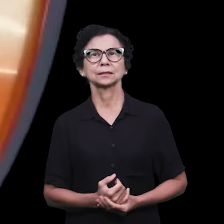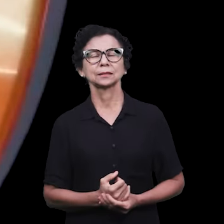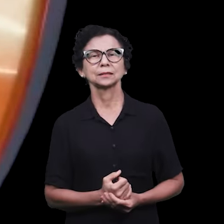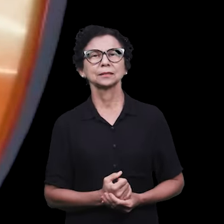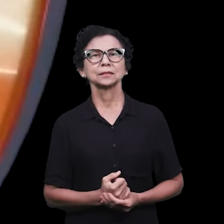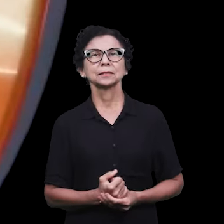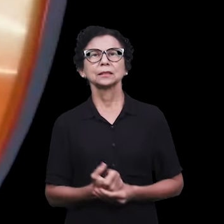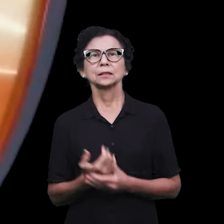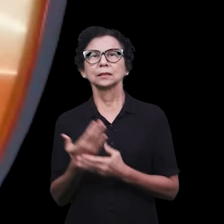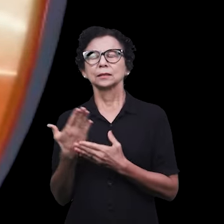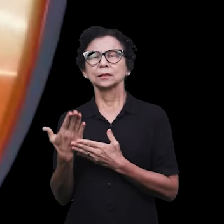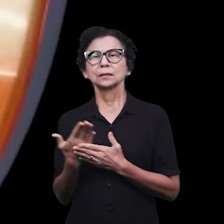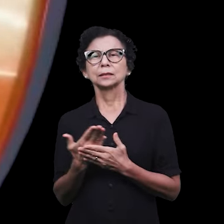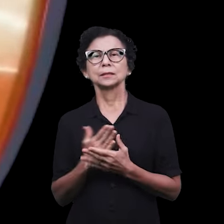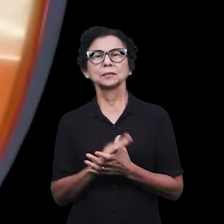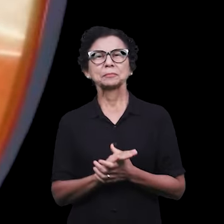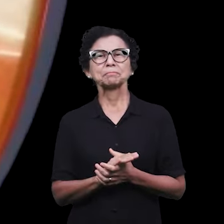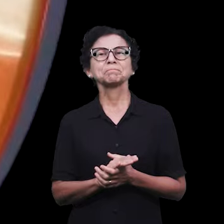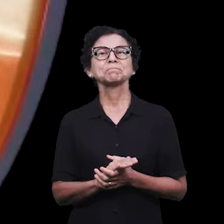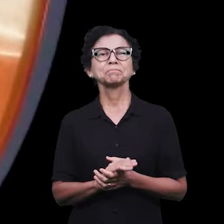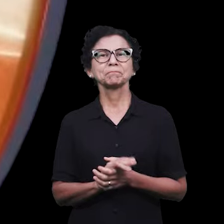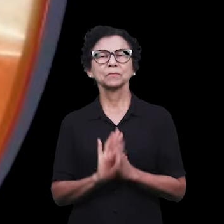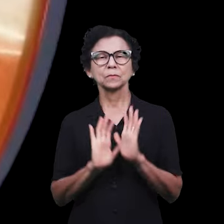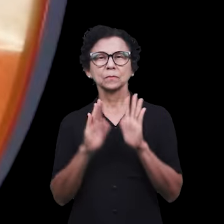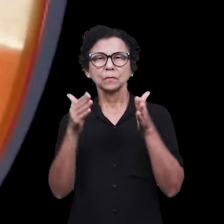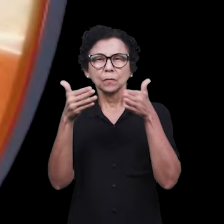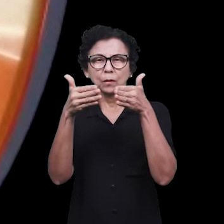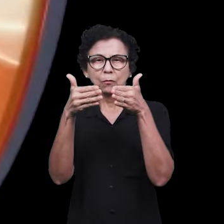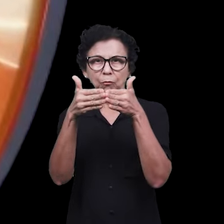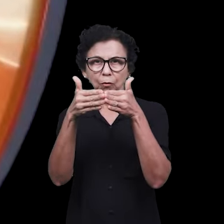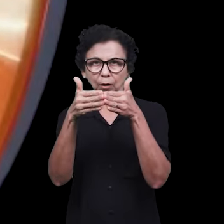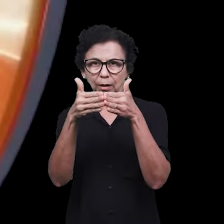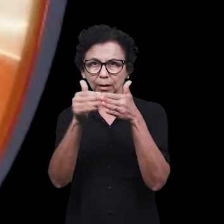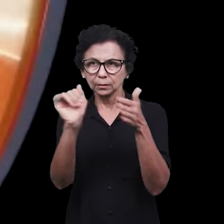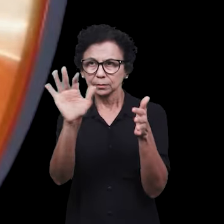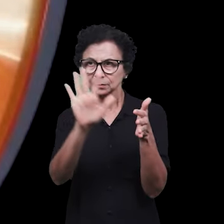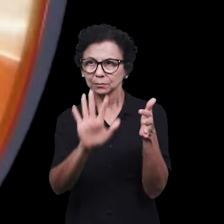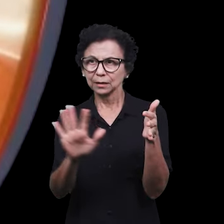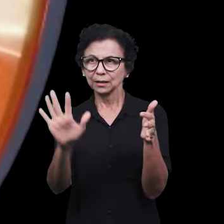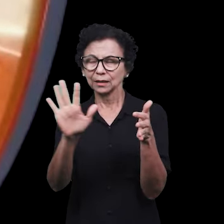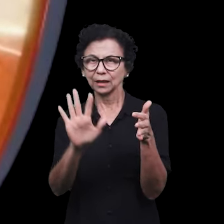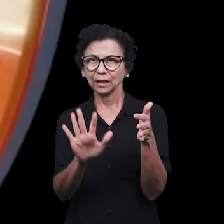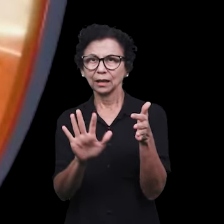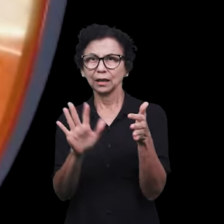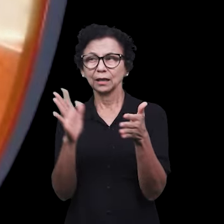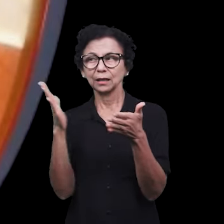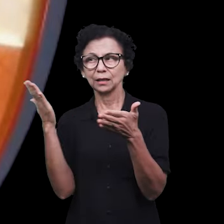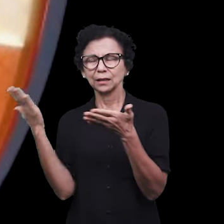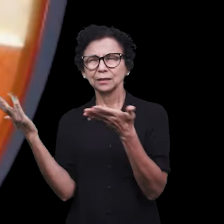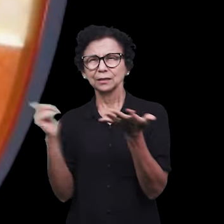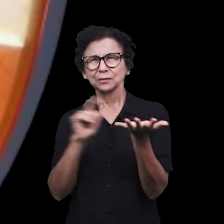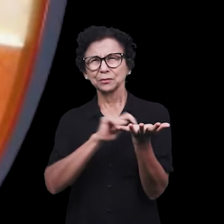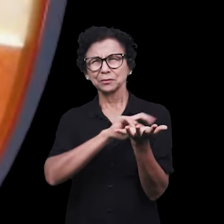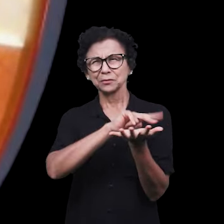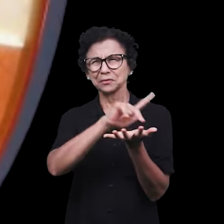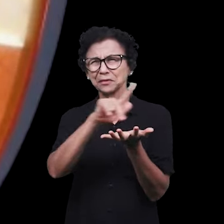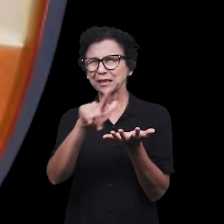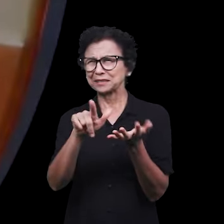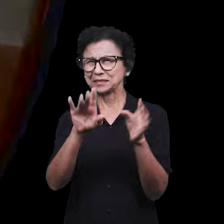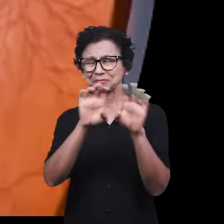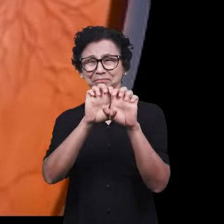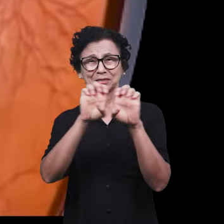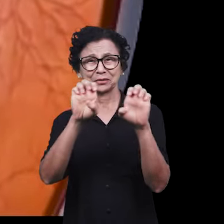que permite um foco de uma determinada imagem. E você vai apresentar uma outra série de estruturas que